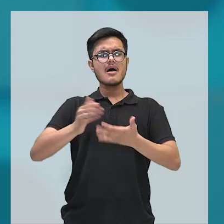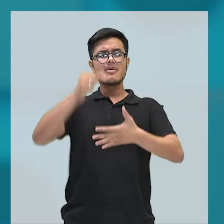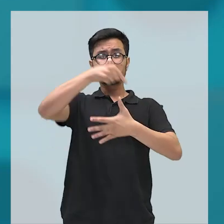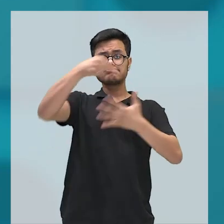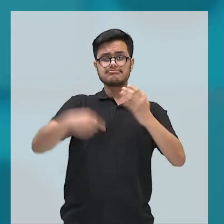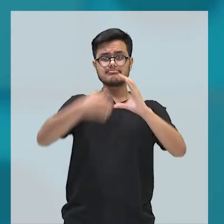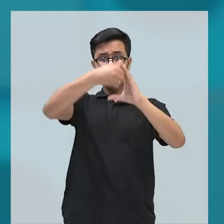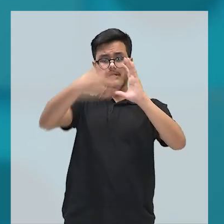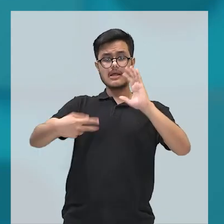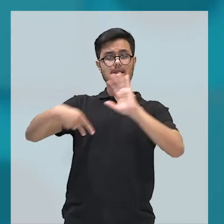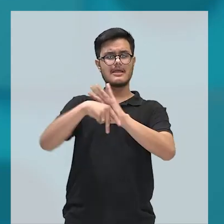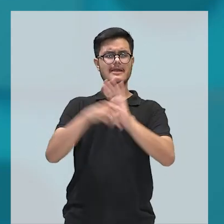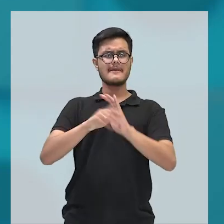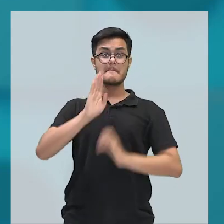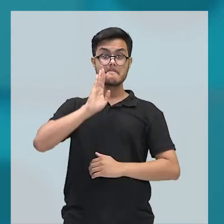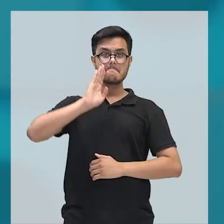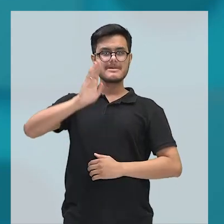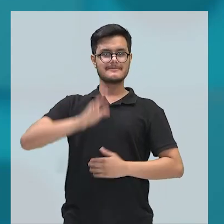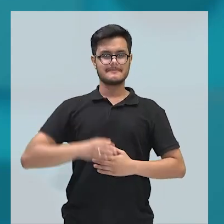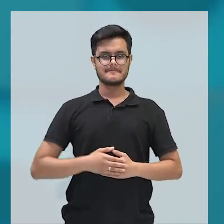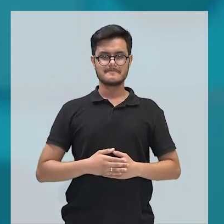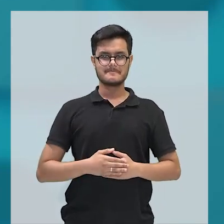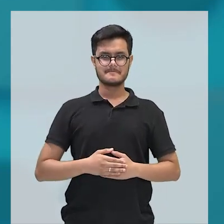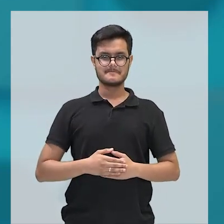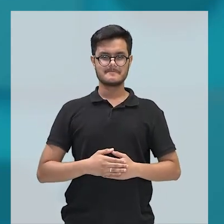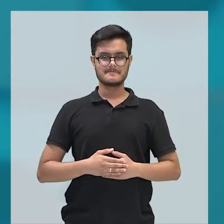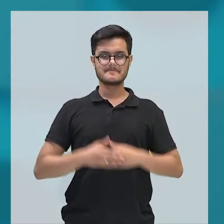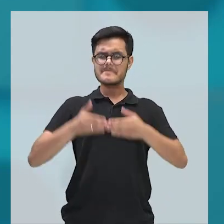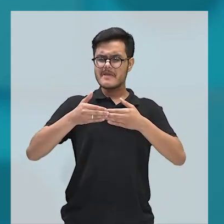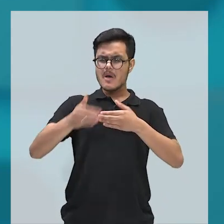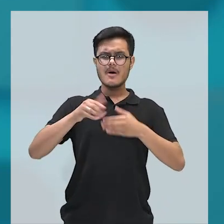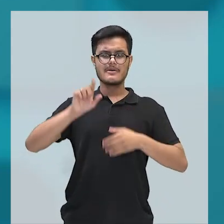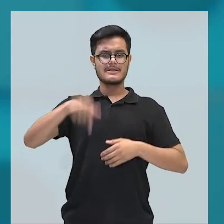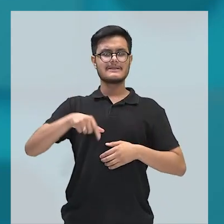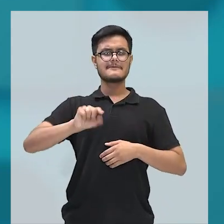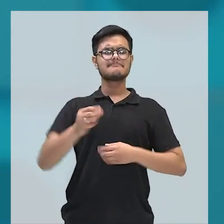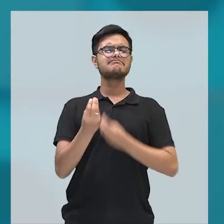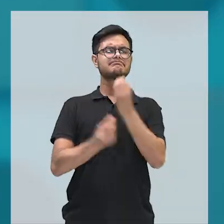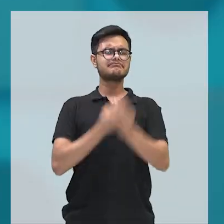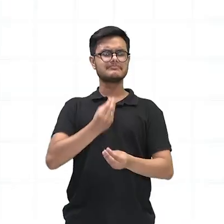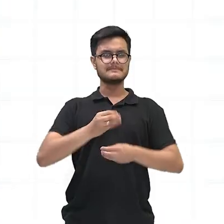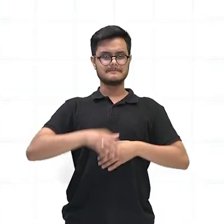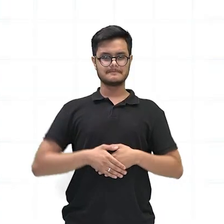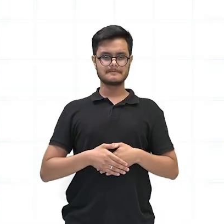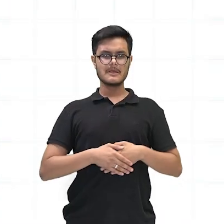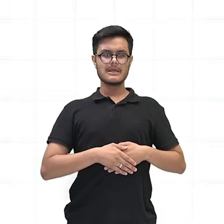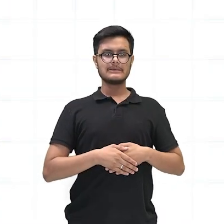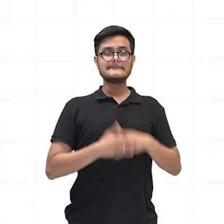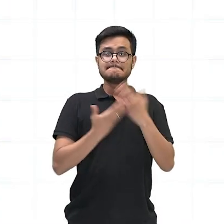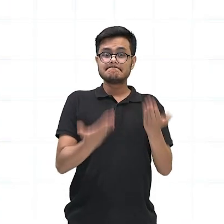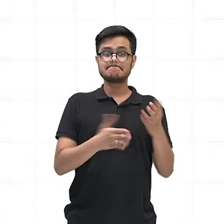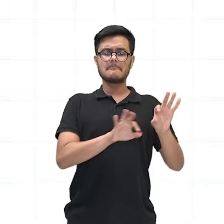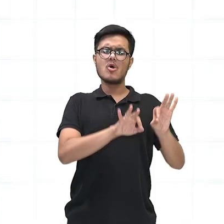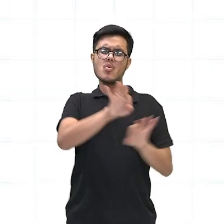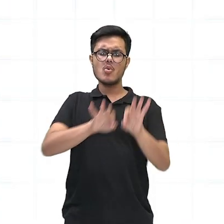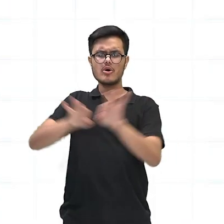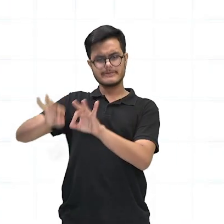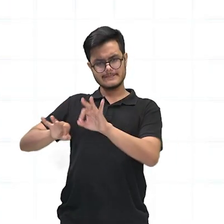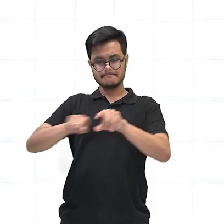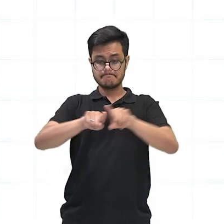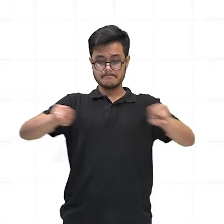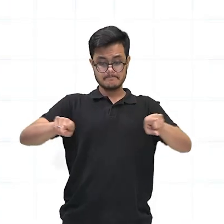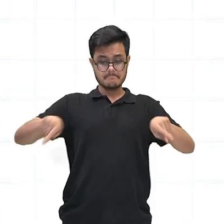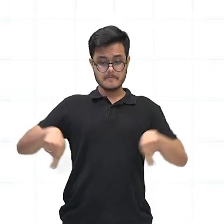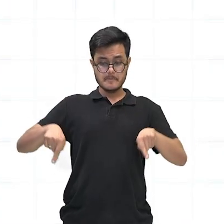características principais do hóquei sobre a grama, iniciando ali pela sua formação. Vamos lá? Então, o hóquei sobre a grama, ele